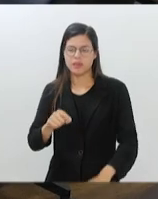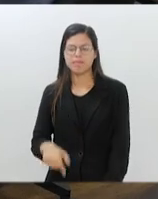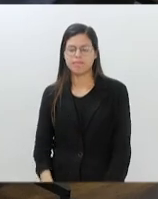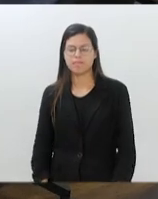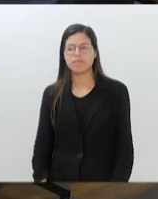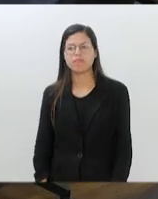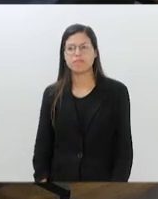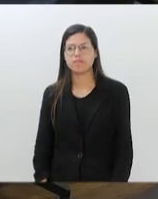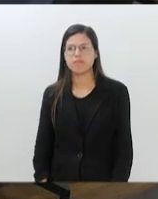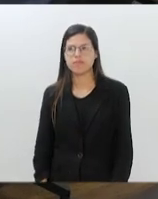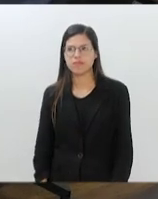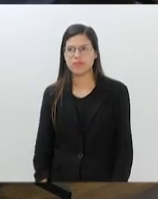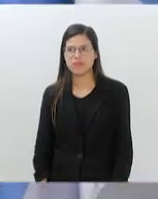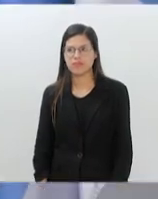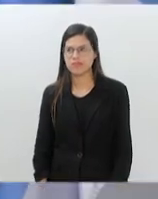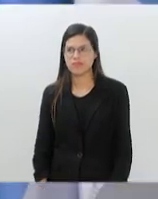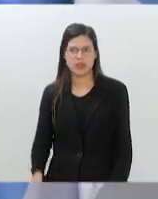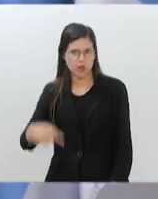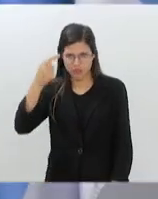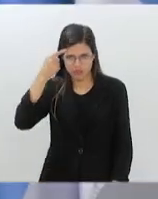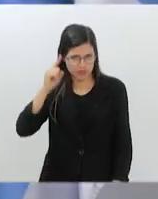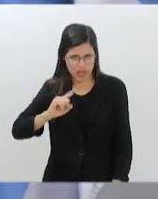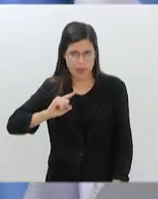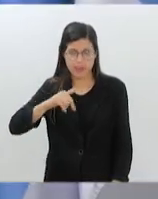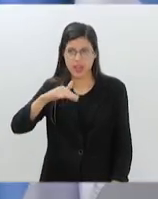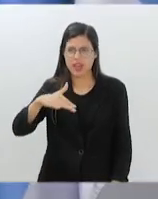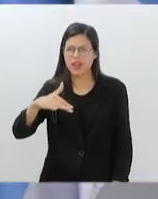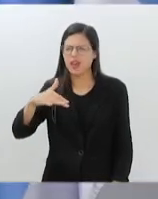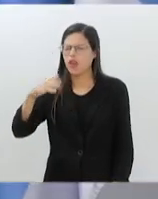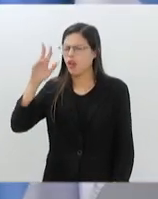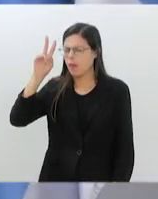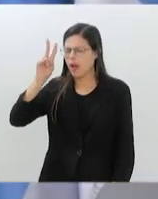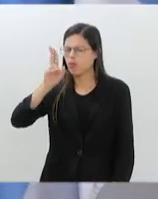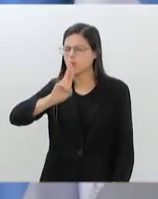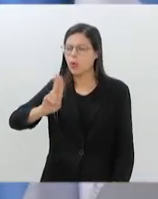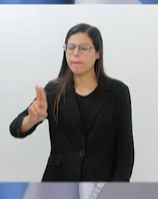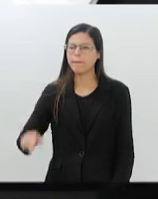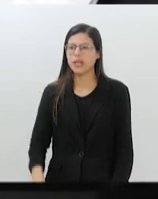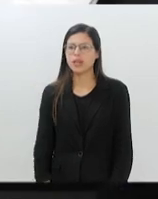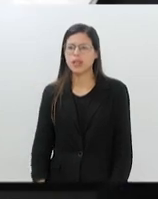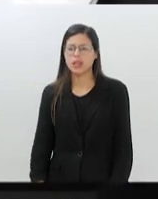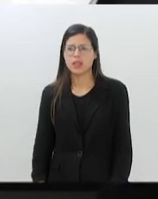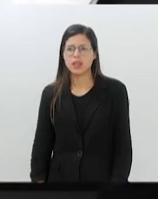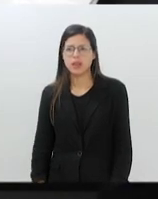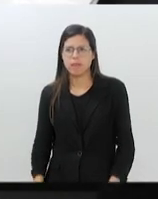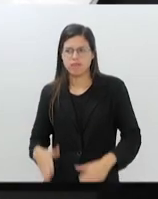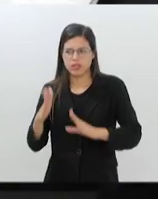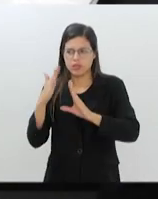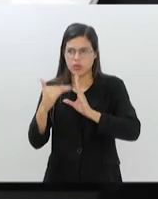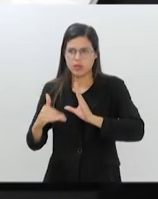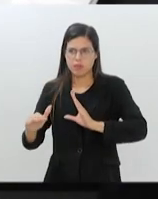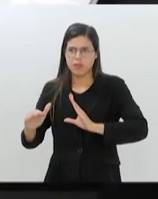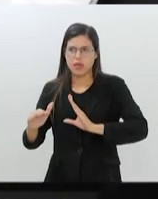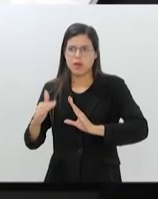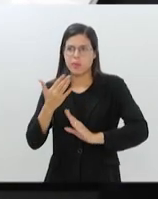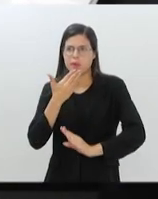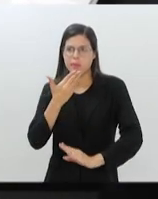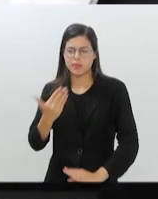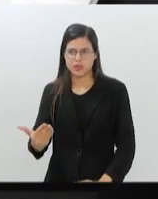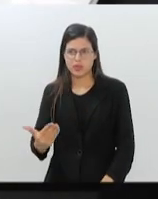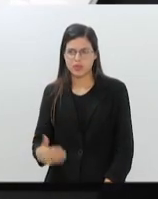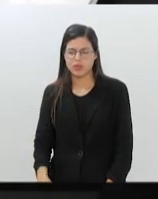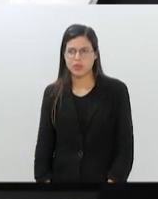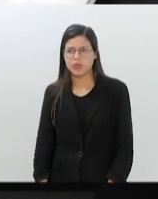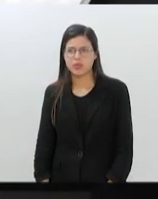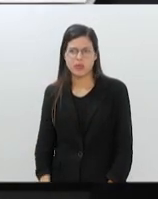fazenda senora não sabe quem foi não vou me lembrar o nome dele apresentou através de quem mandou um e-mail para ced pedindo aí a senhora achou que era